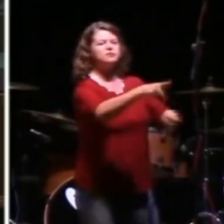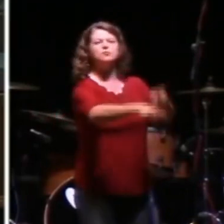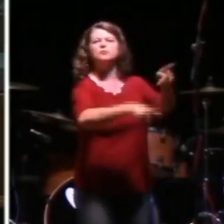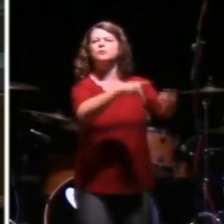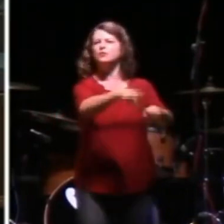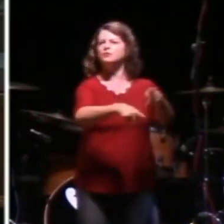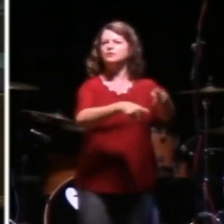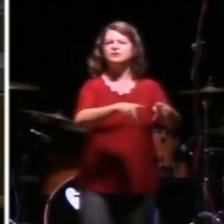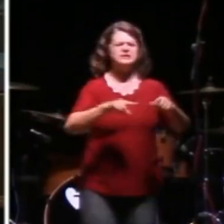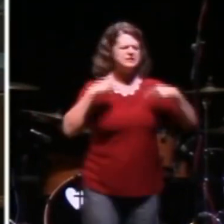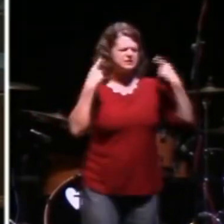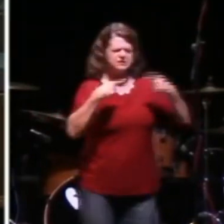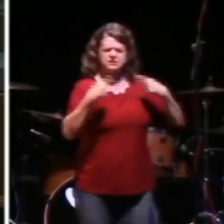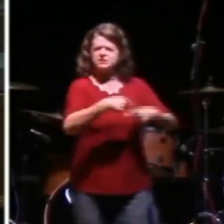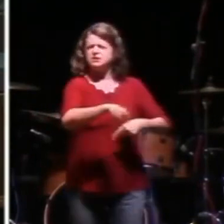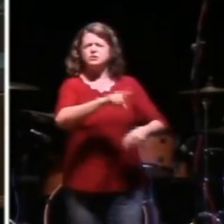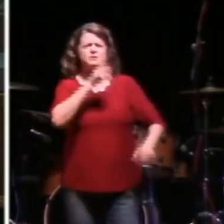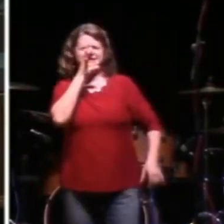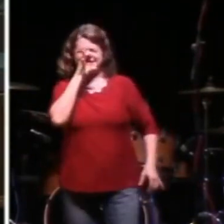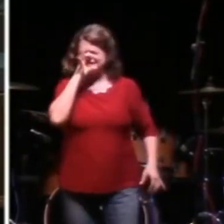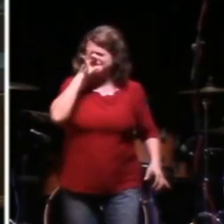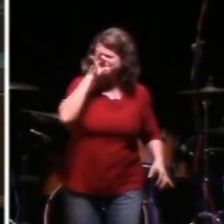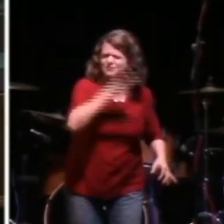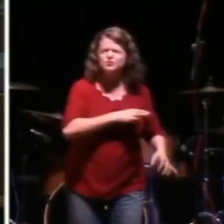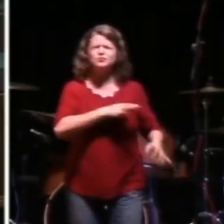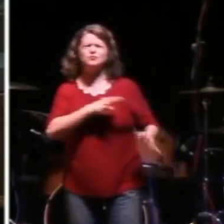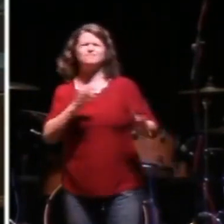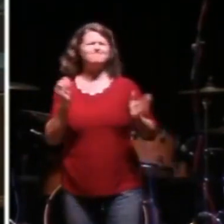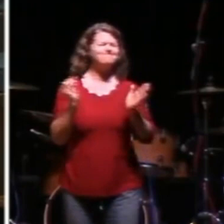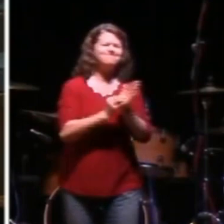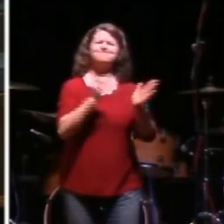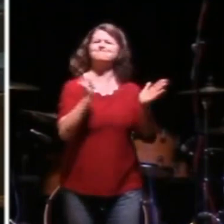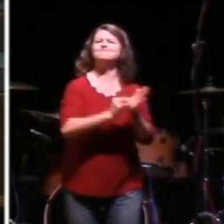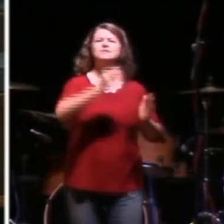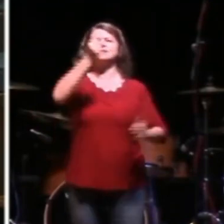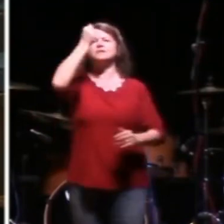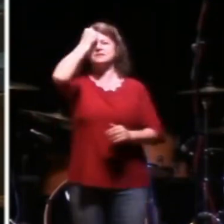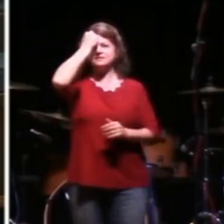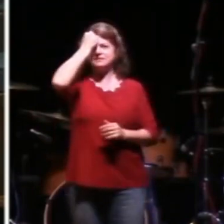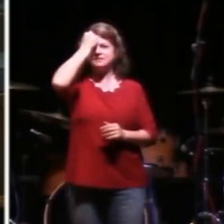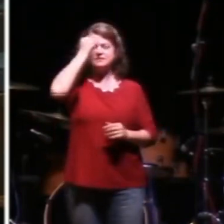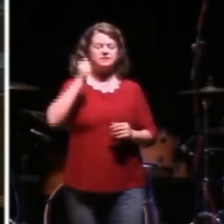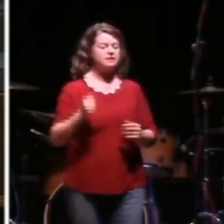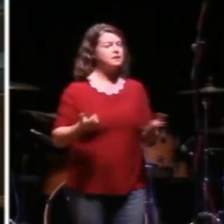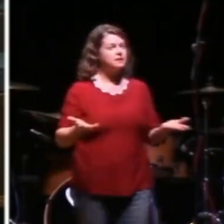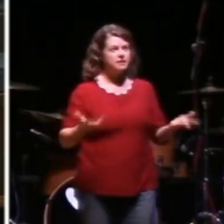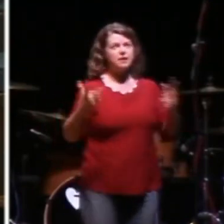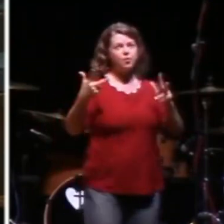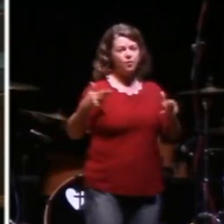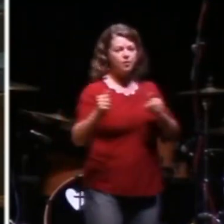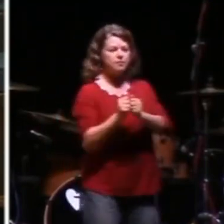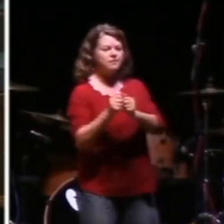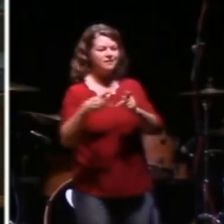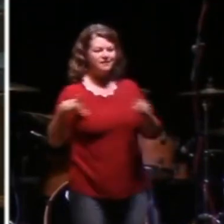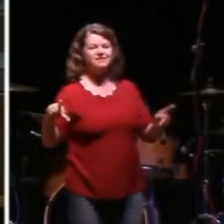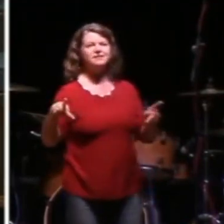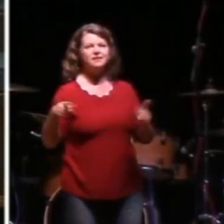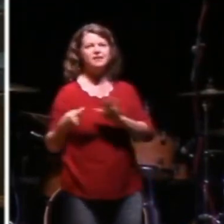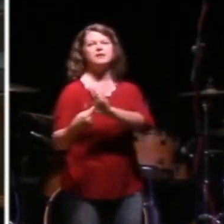que é obstinado é um povo que não se arrepende do jeito que acontece no livro do apocalipse